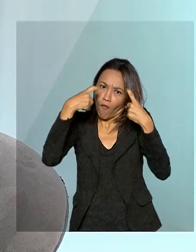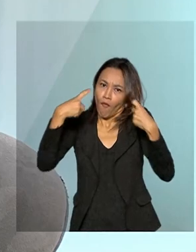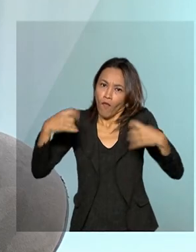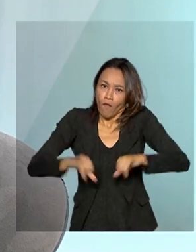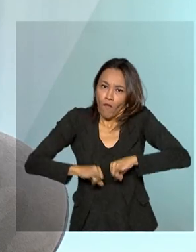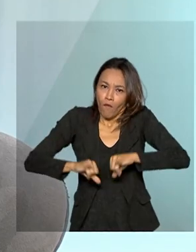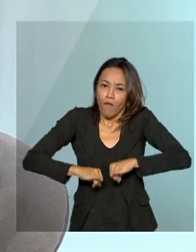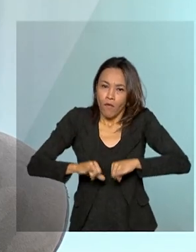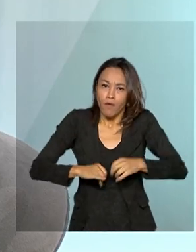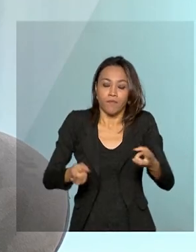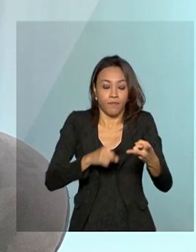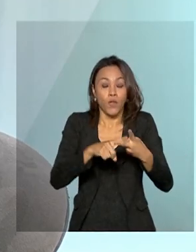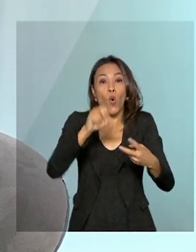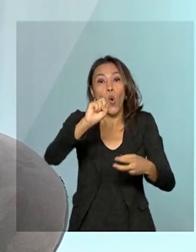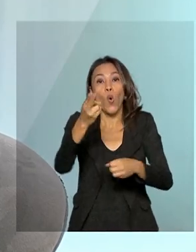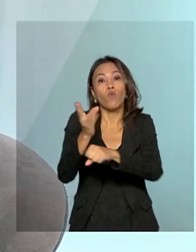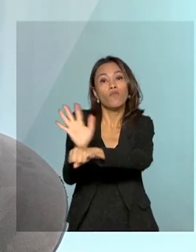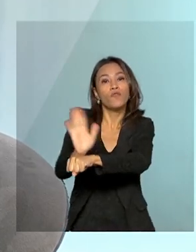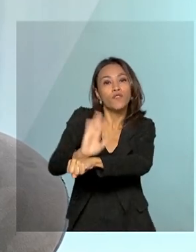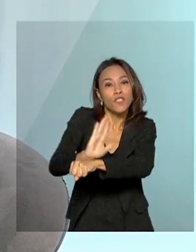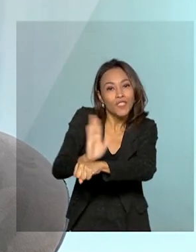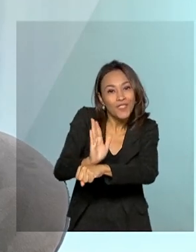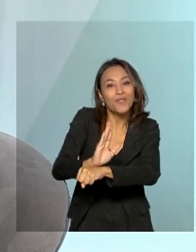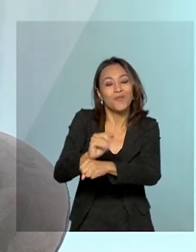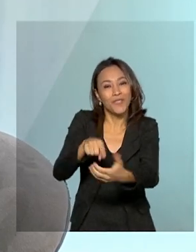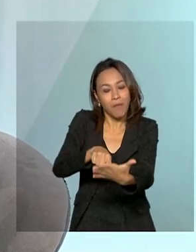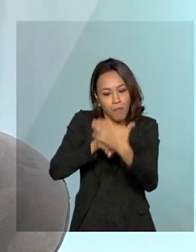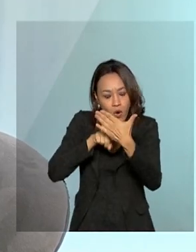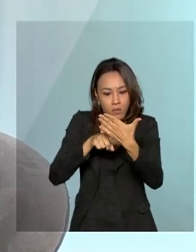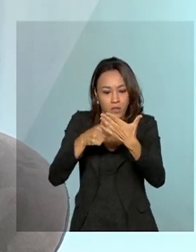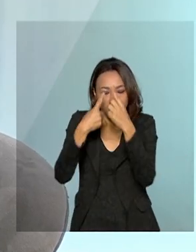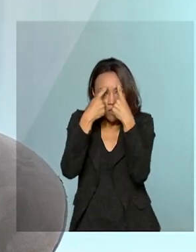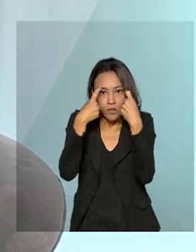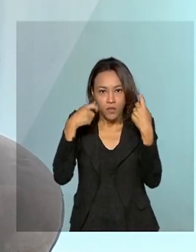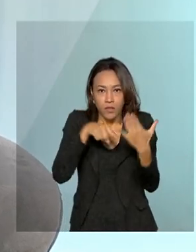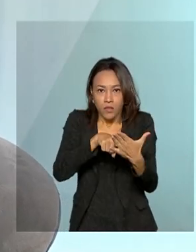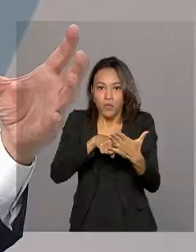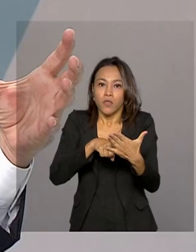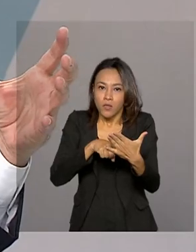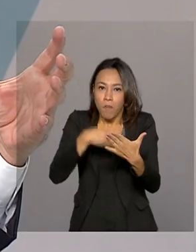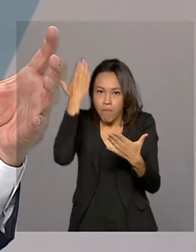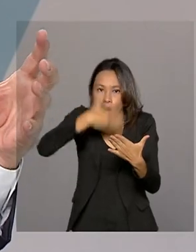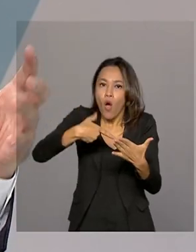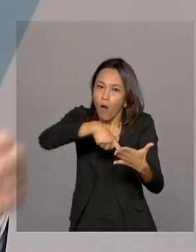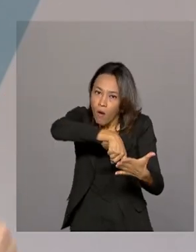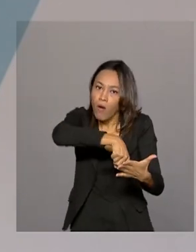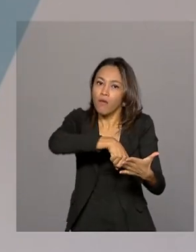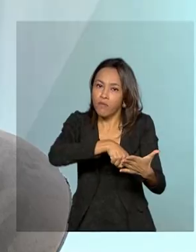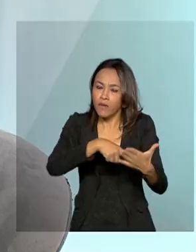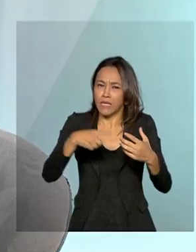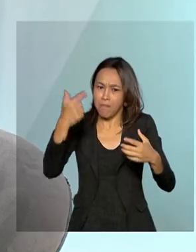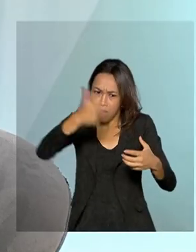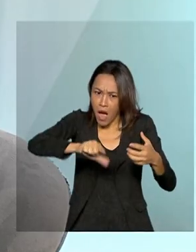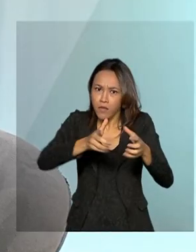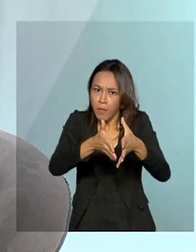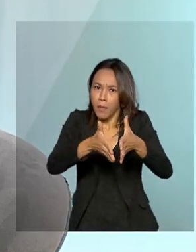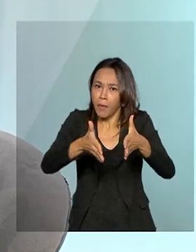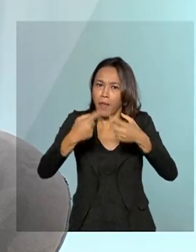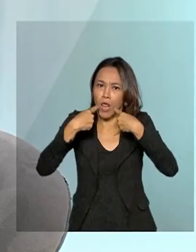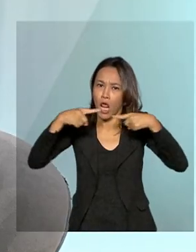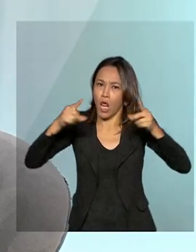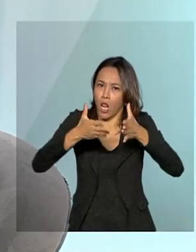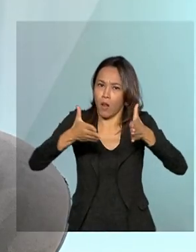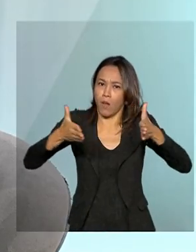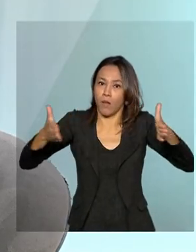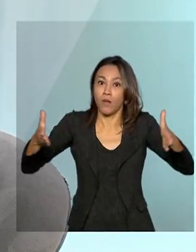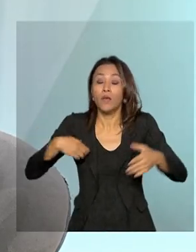vídeos, antecipação de provas. Então, isso ajudou demais. Mas nós pensamos ampliaram também... Ampliaram o número de denúncias? Ampliaram. Mas assim, e